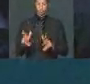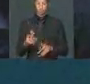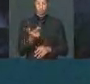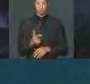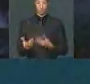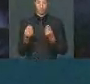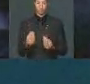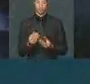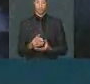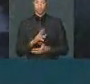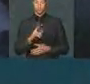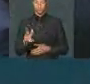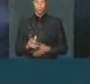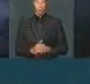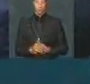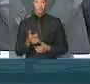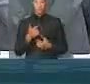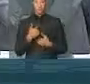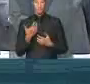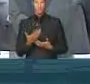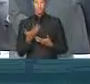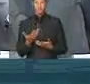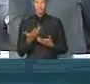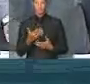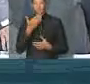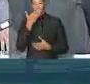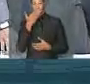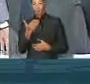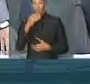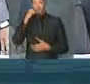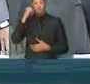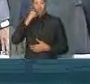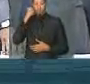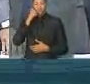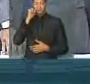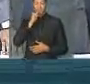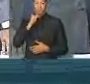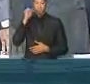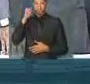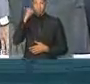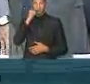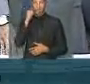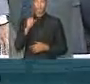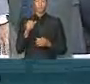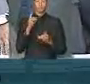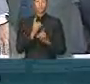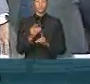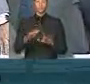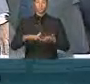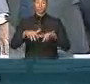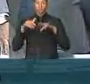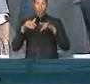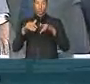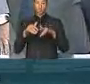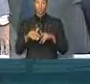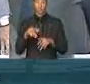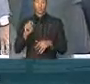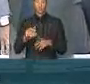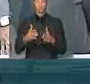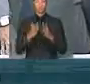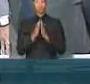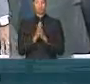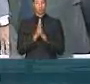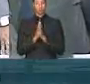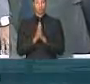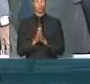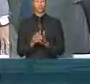não tem como ser diferente eu quero eu quero pedir aos senadores e senadoras que se encontram no plenário que por